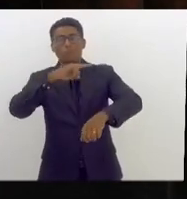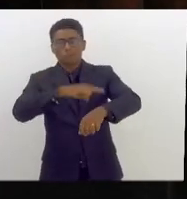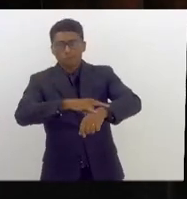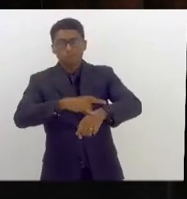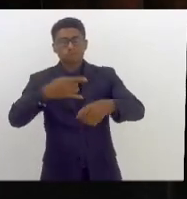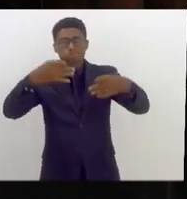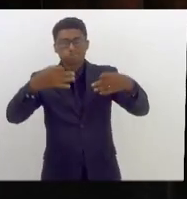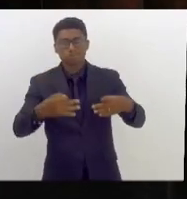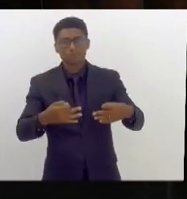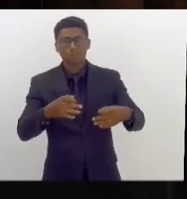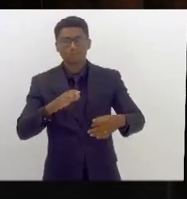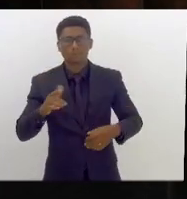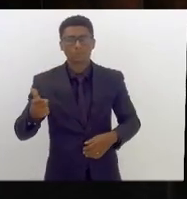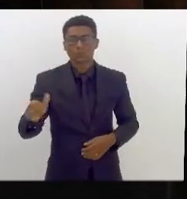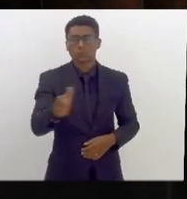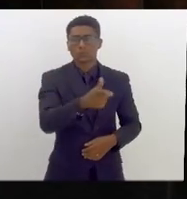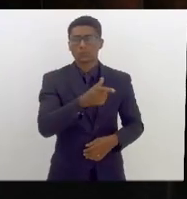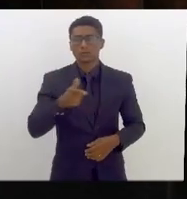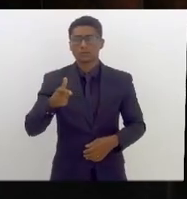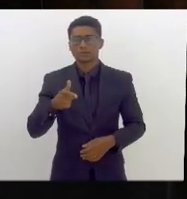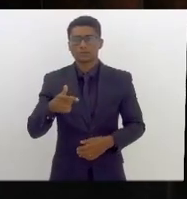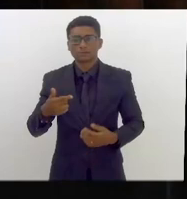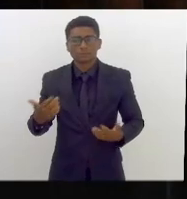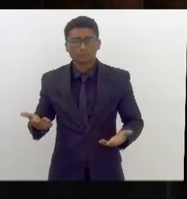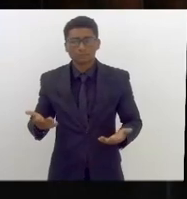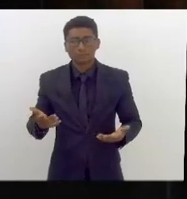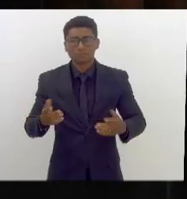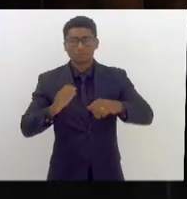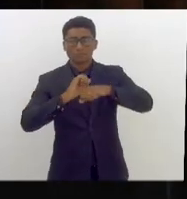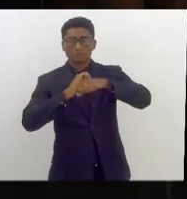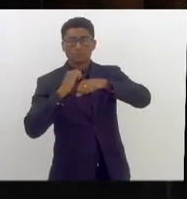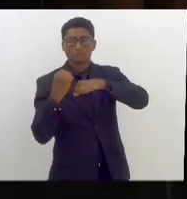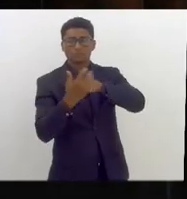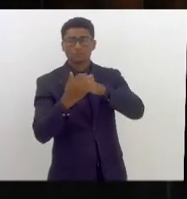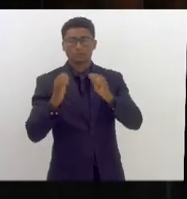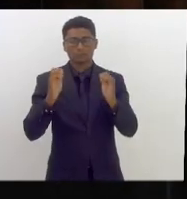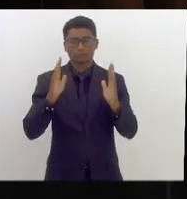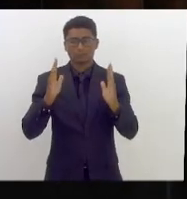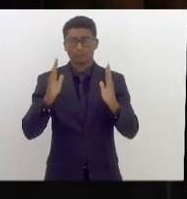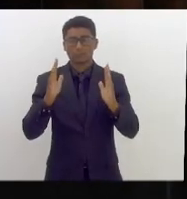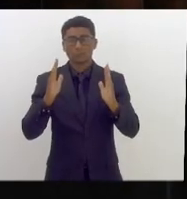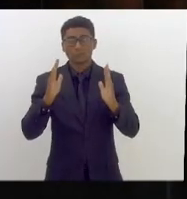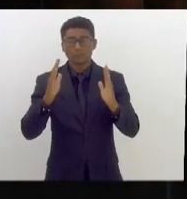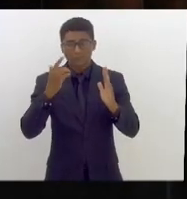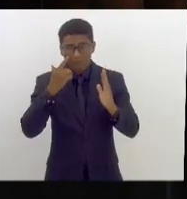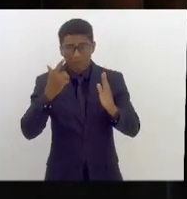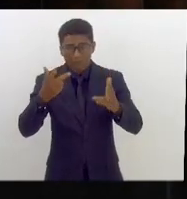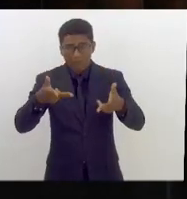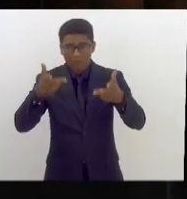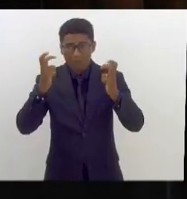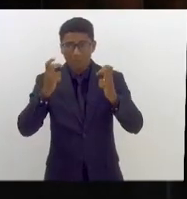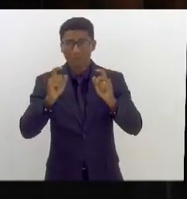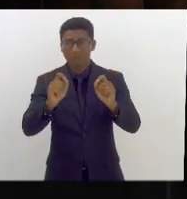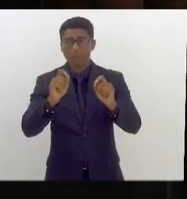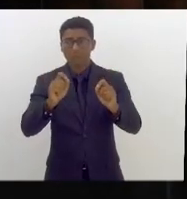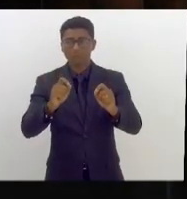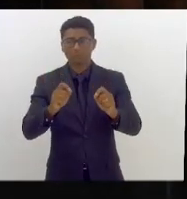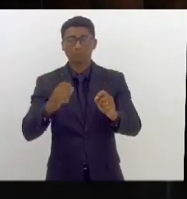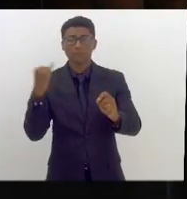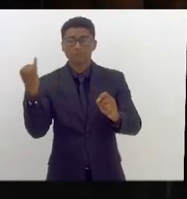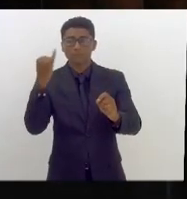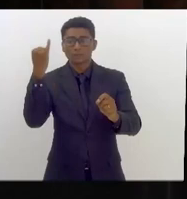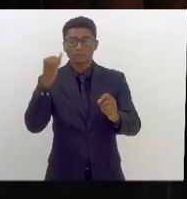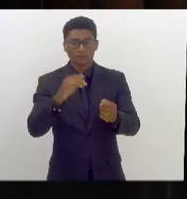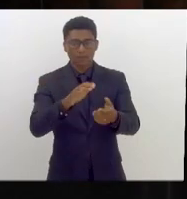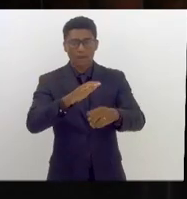o tem. Passamos uma pandemia inteira e percebemos a importância que é uma pia para higienização,